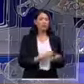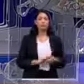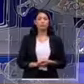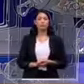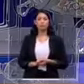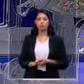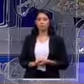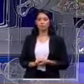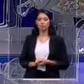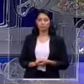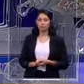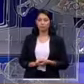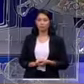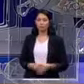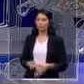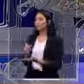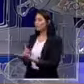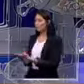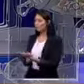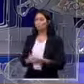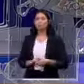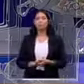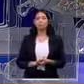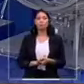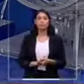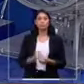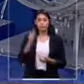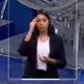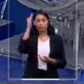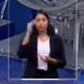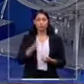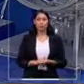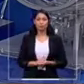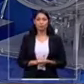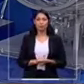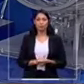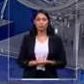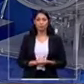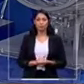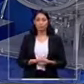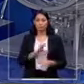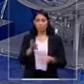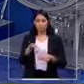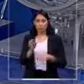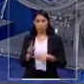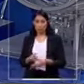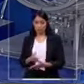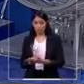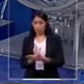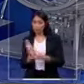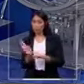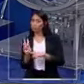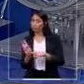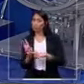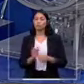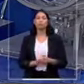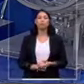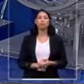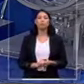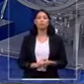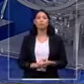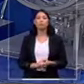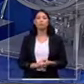confirmo. Sim, confirmo. Obrigado. Sorteio validado pelas nossas auditoras populares. E